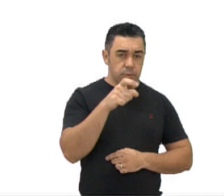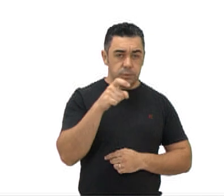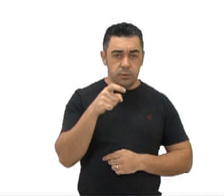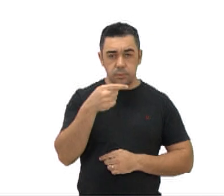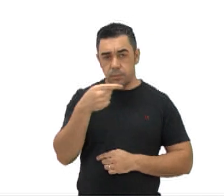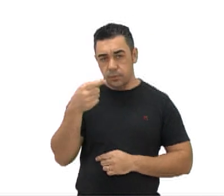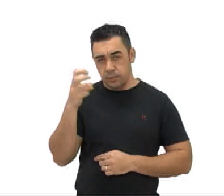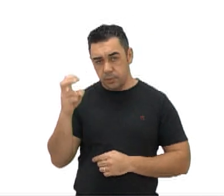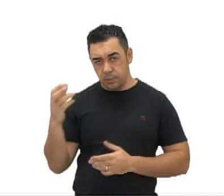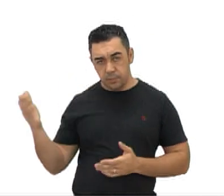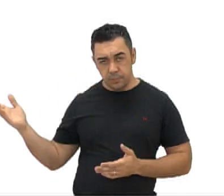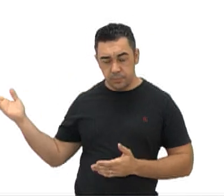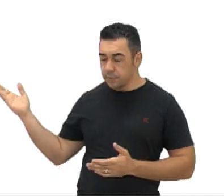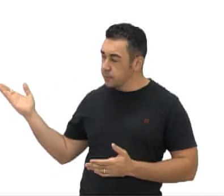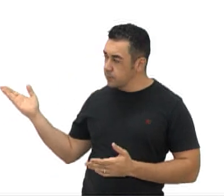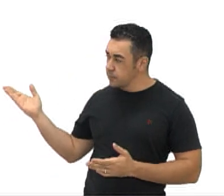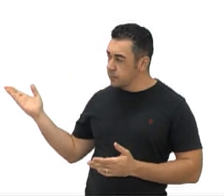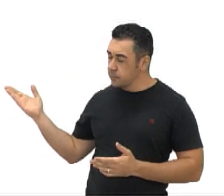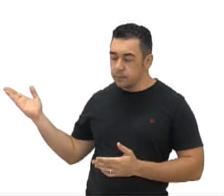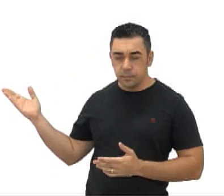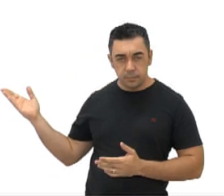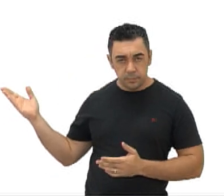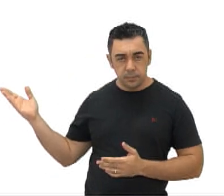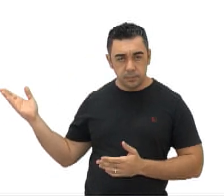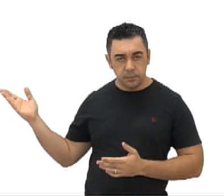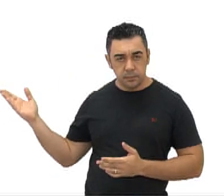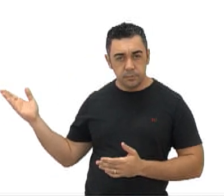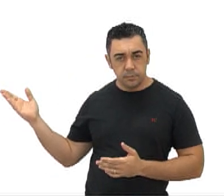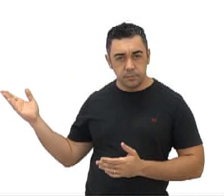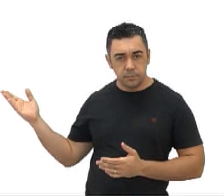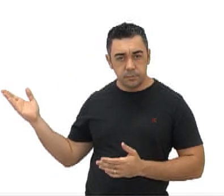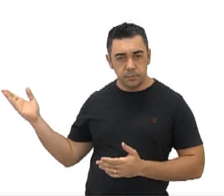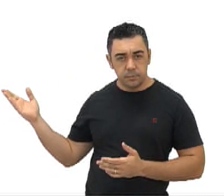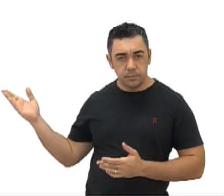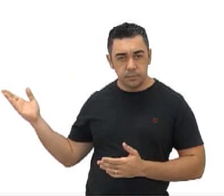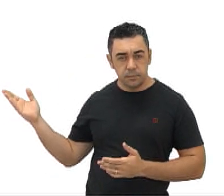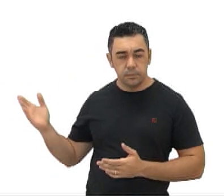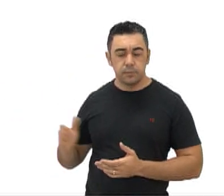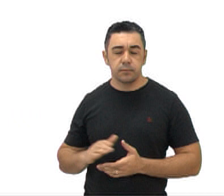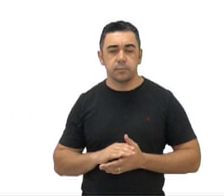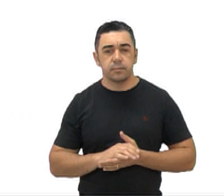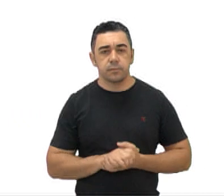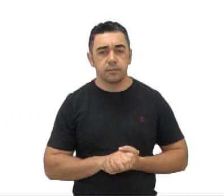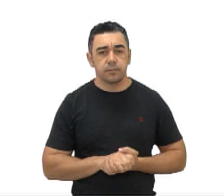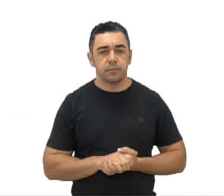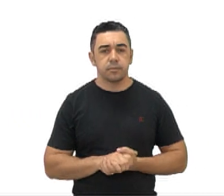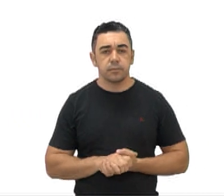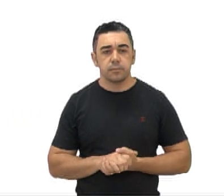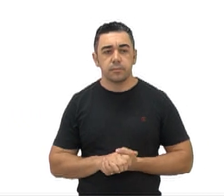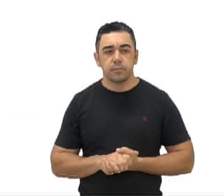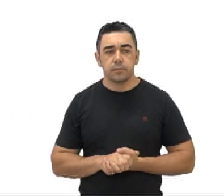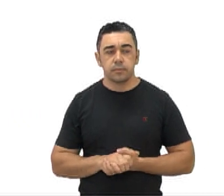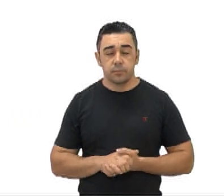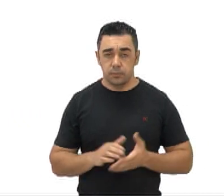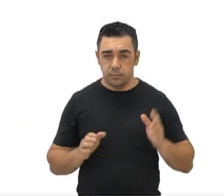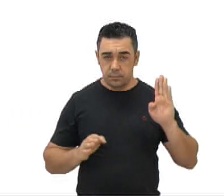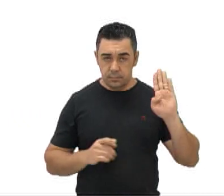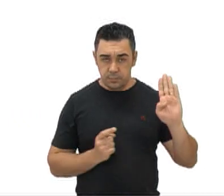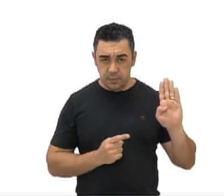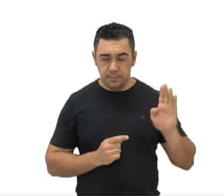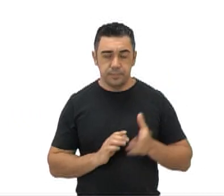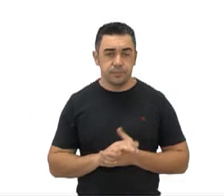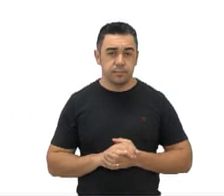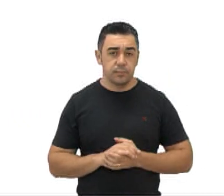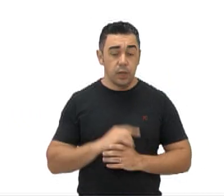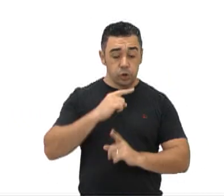2x, que é o número que a gente não sabe, menos, veja lá, ó, subtração, a 5. Já na letra B,